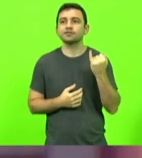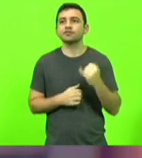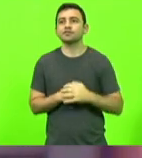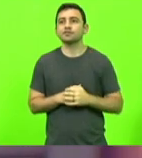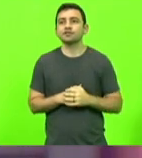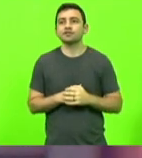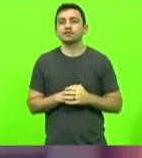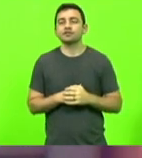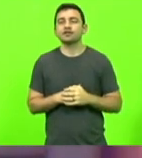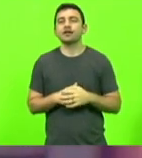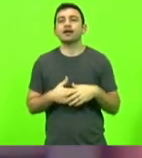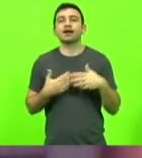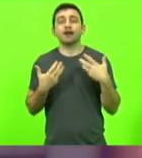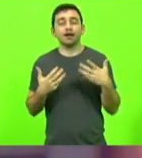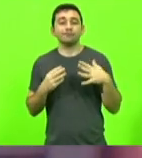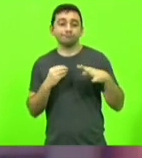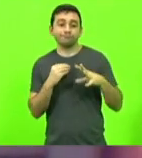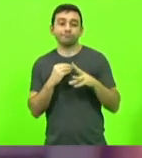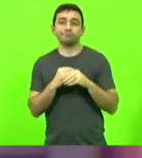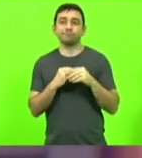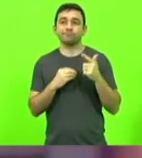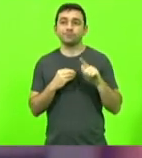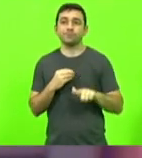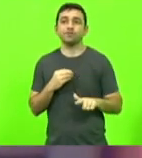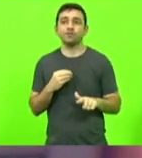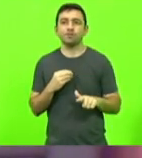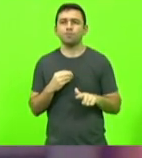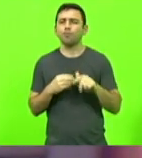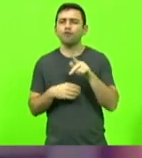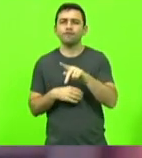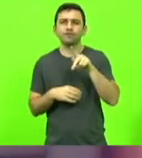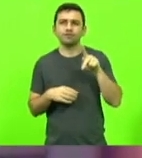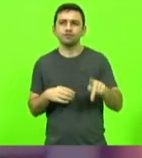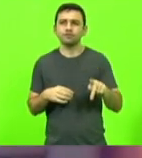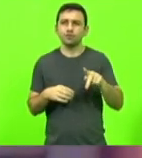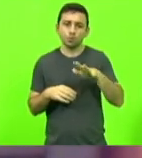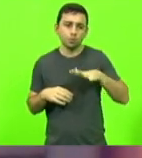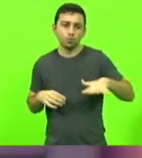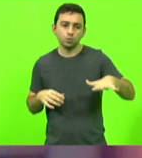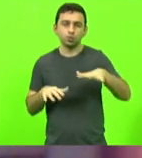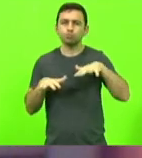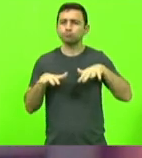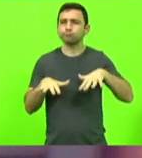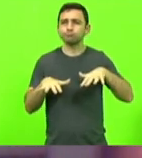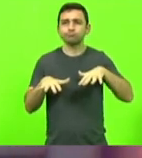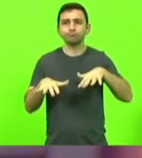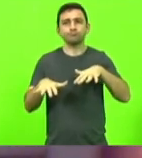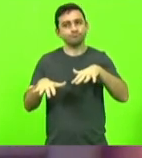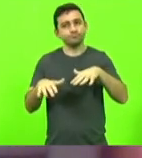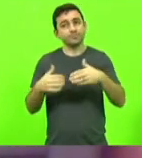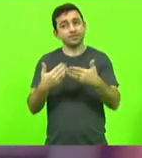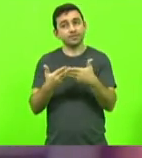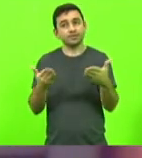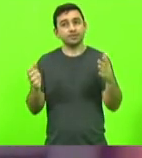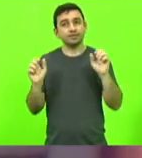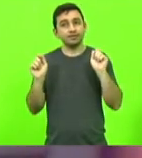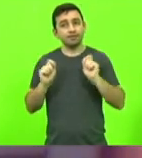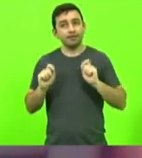a importância de que os professores se mobilizem para que a gente